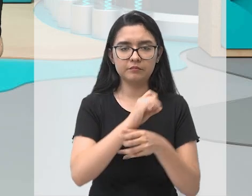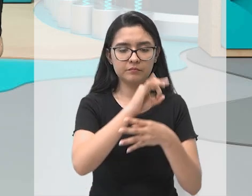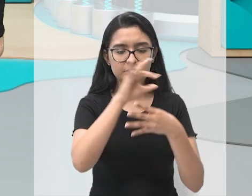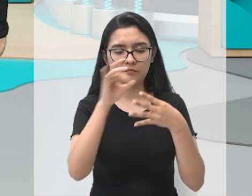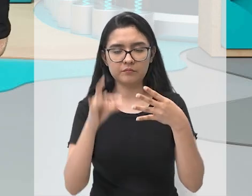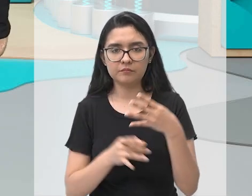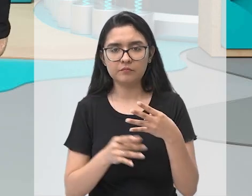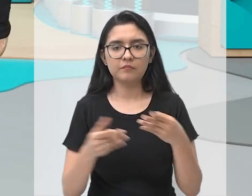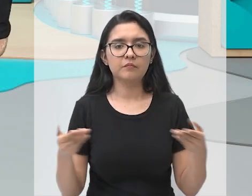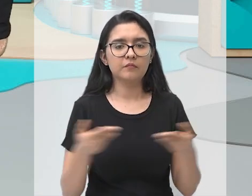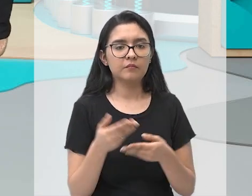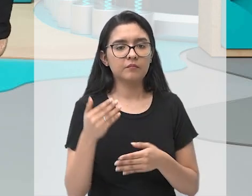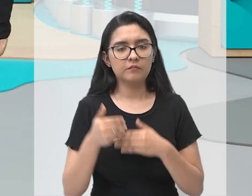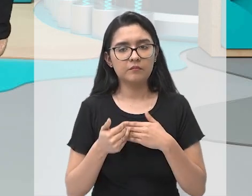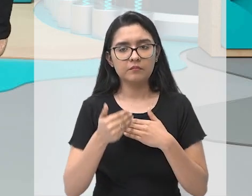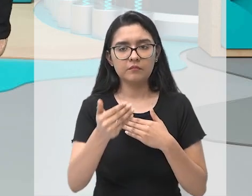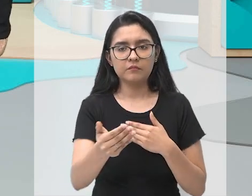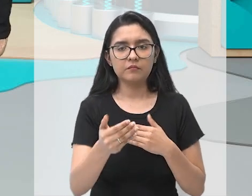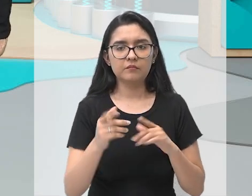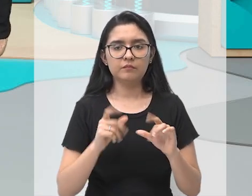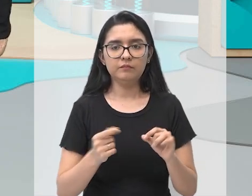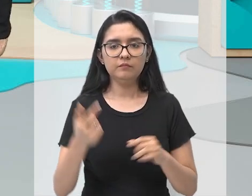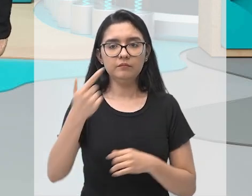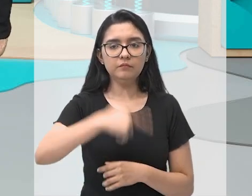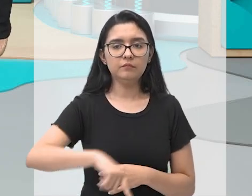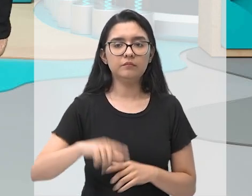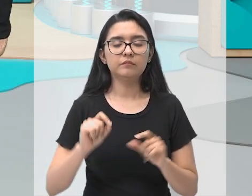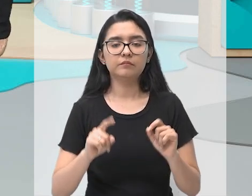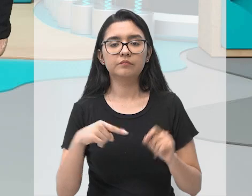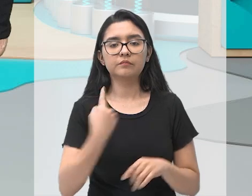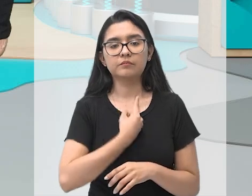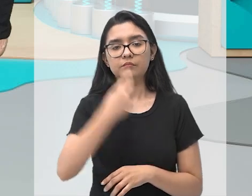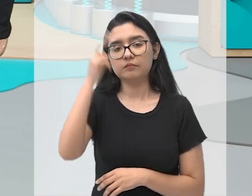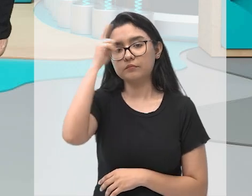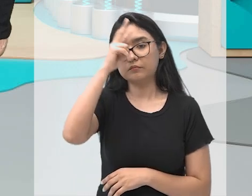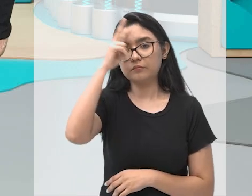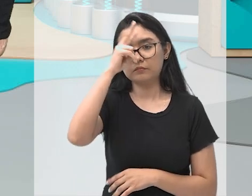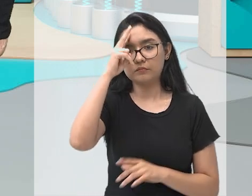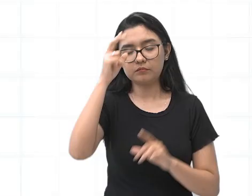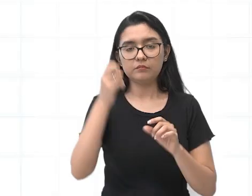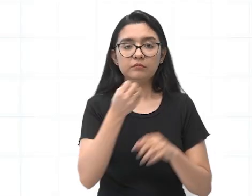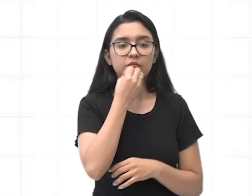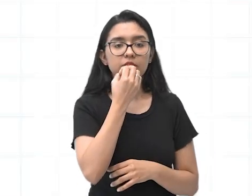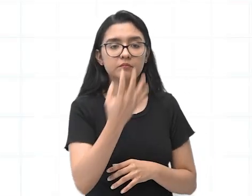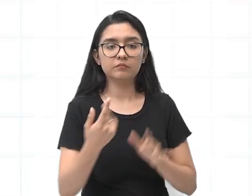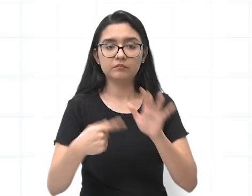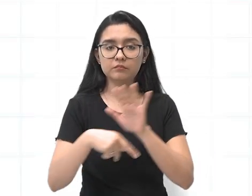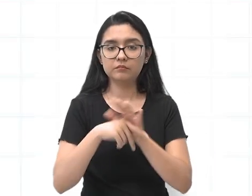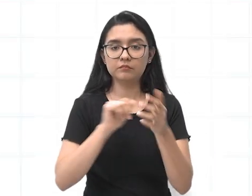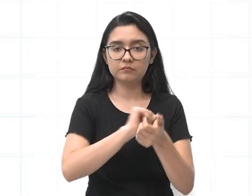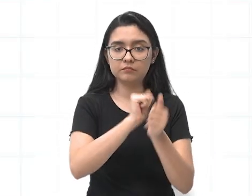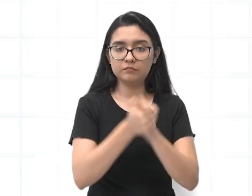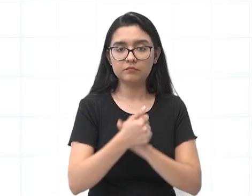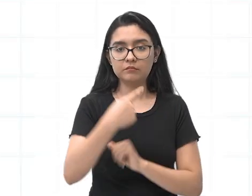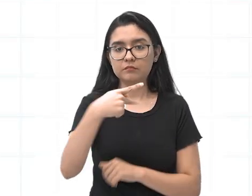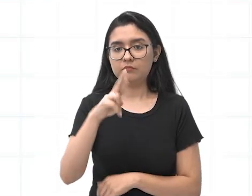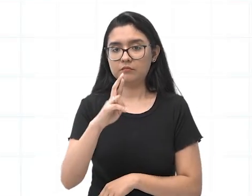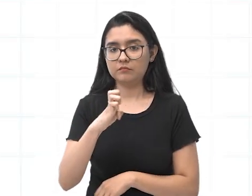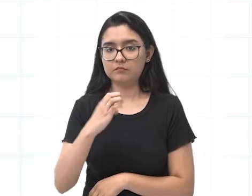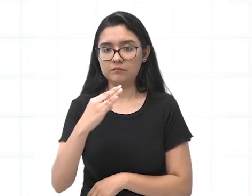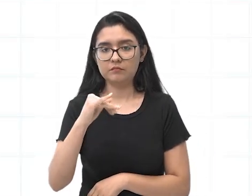muito interessante, que vai trabalhar essa questão da pontaria. Aí eu quero que vocês observem